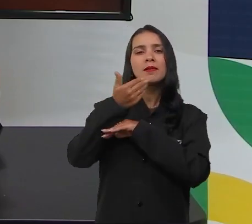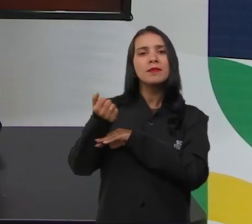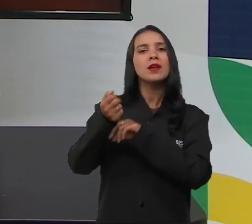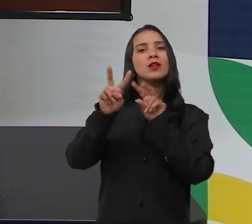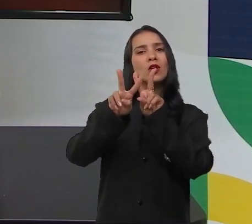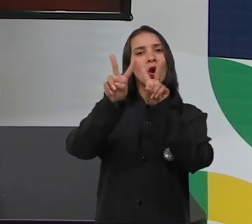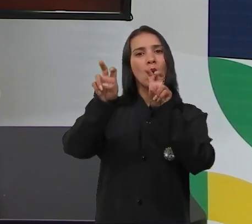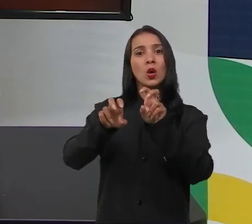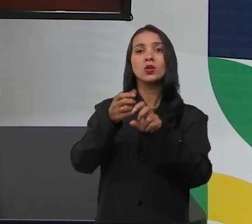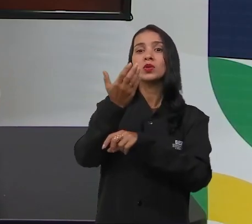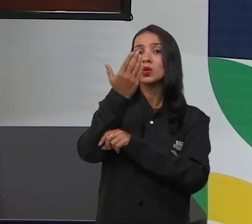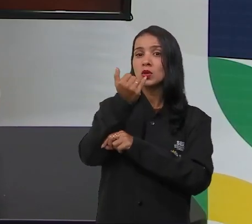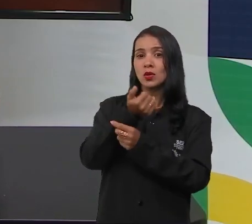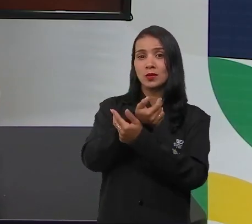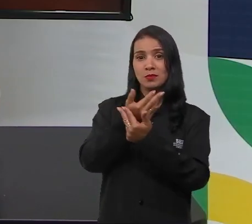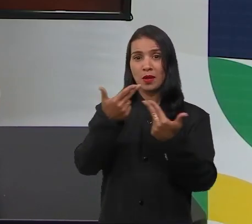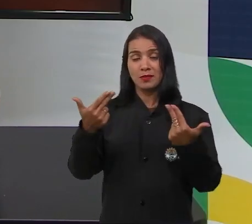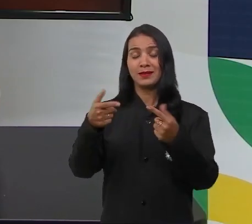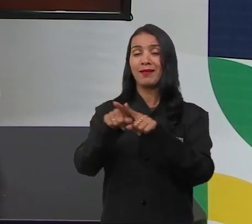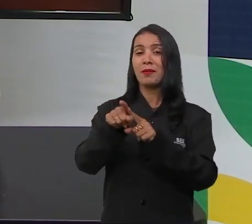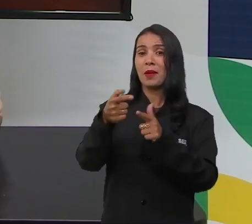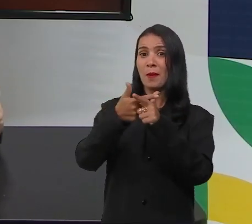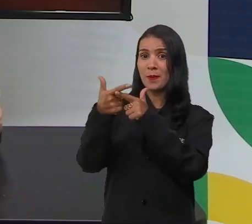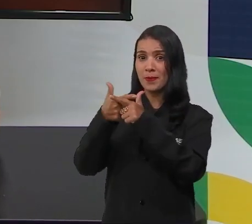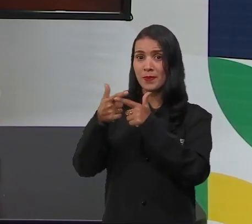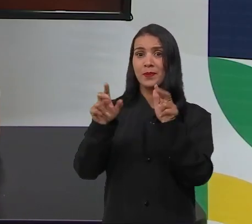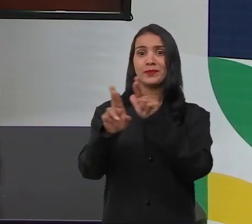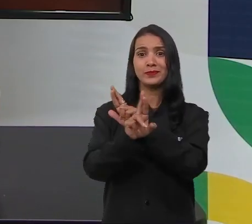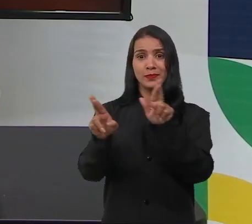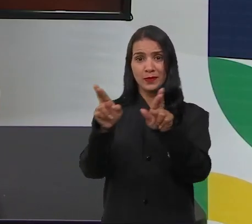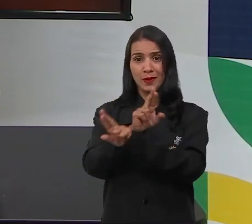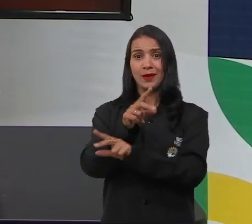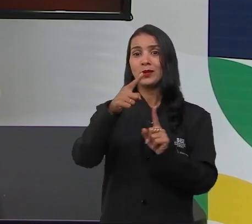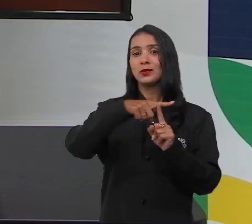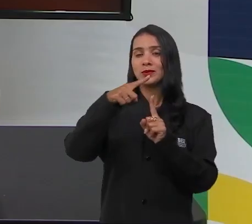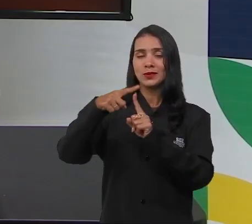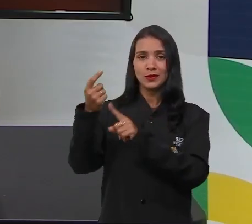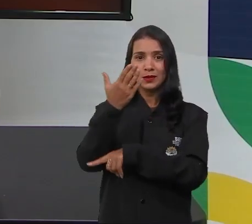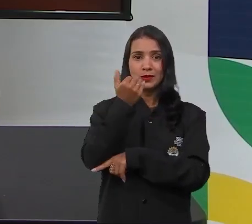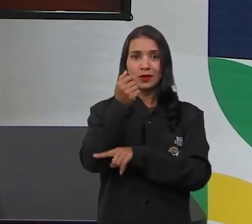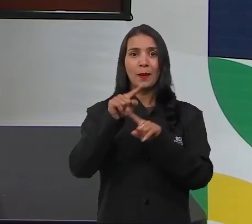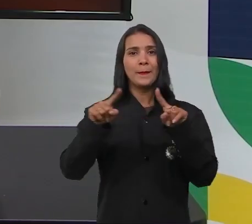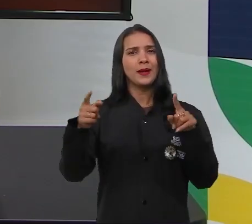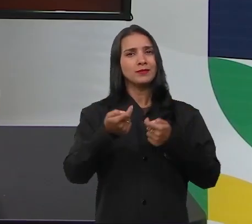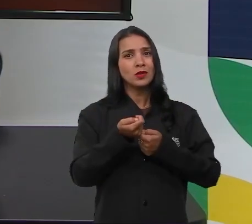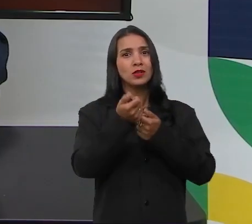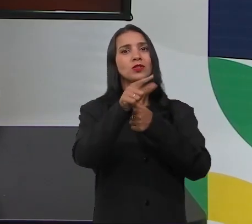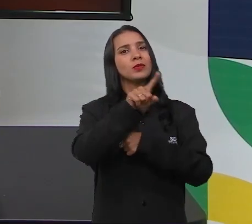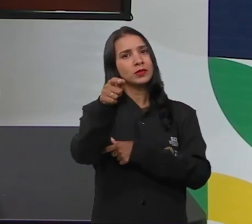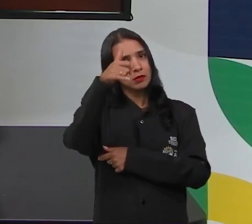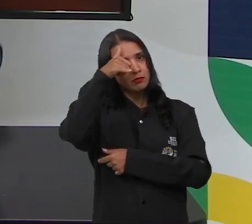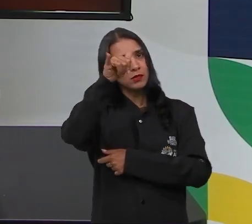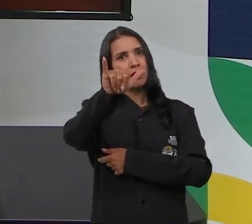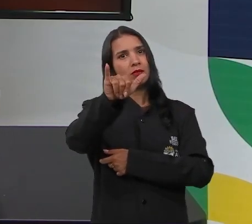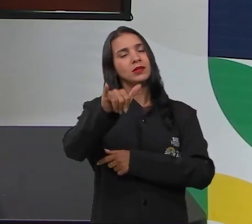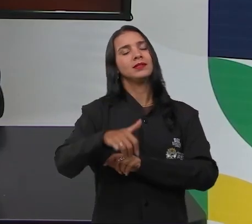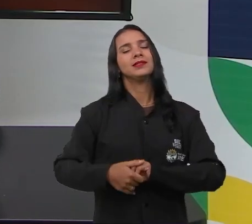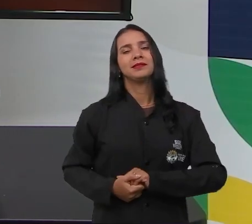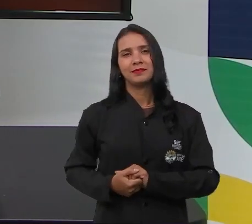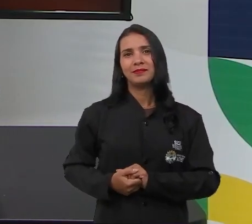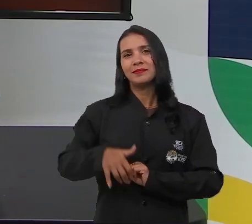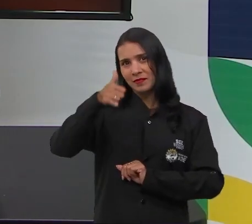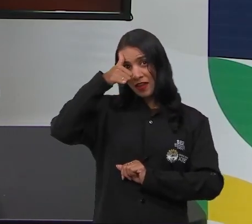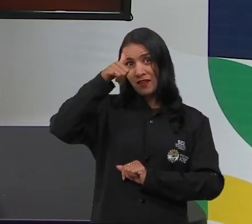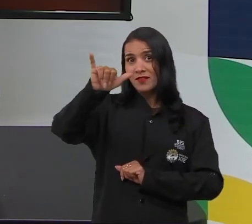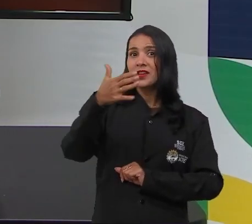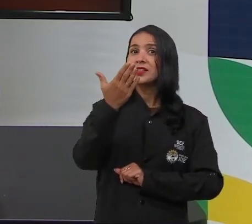dos embutidos e todos os problemas relacionados com eles, né? Mas a minha dica aqui, gente, evitem. Evitem,